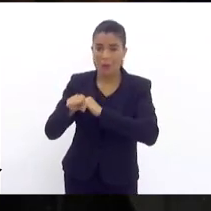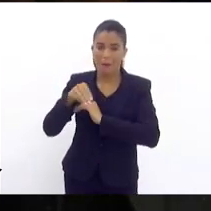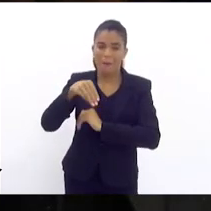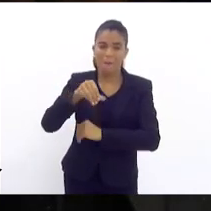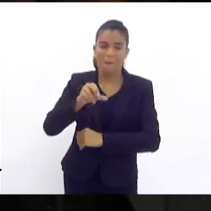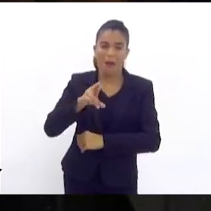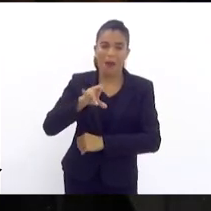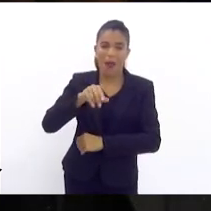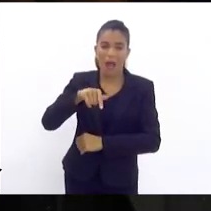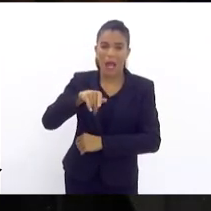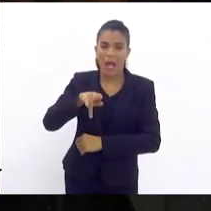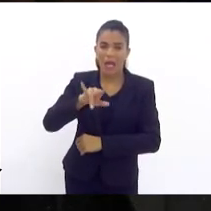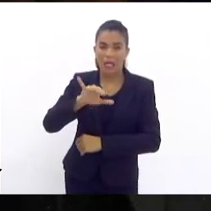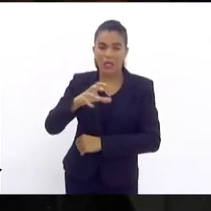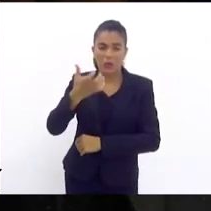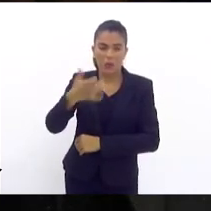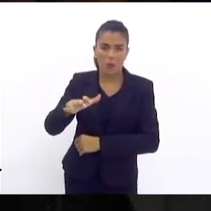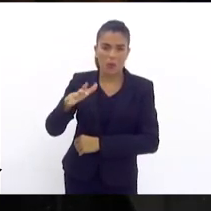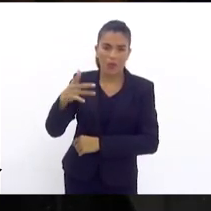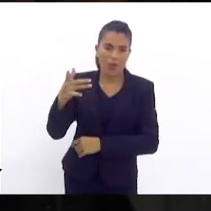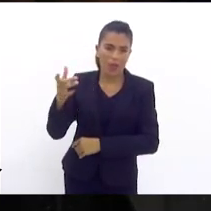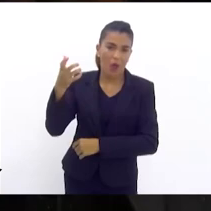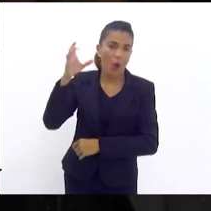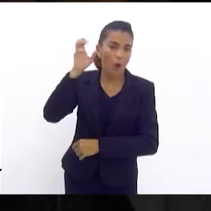me ouvir tá falando no telefone